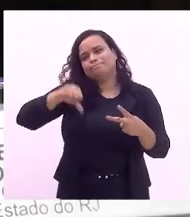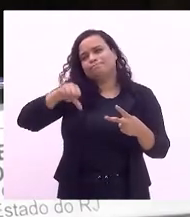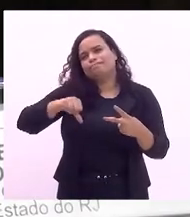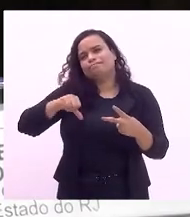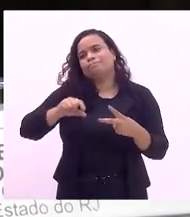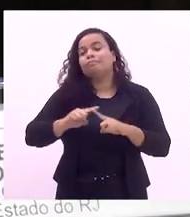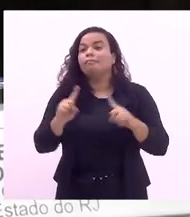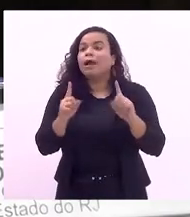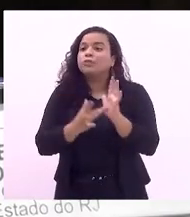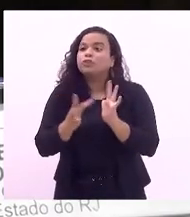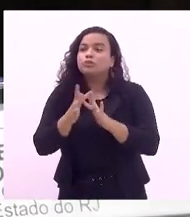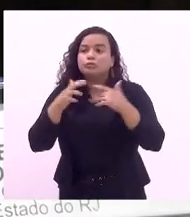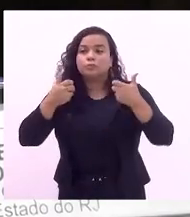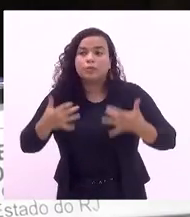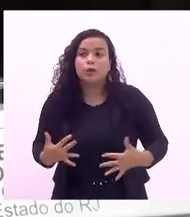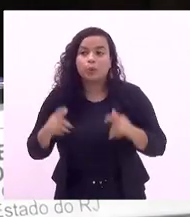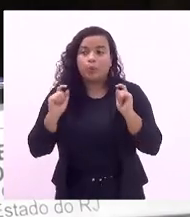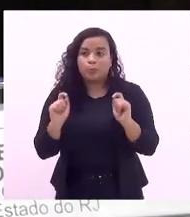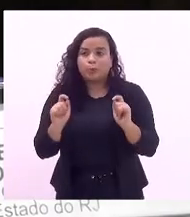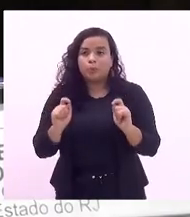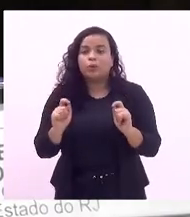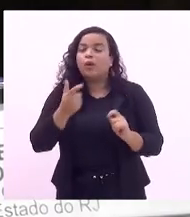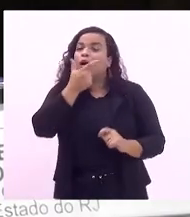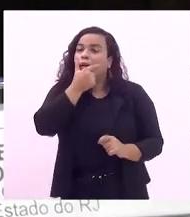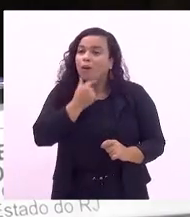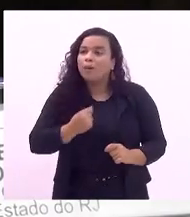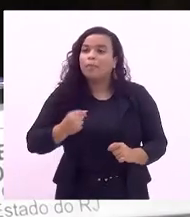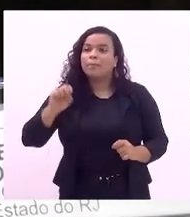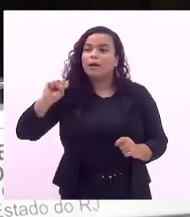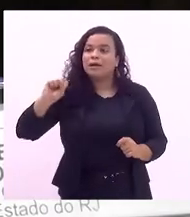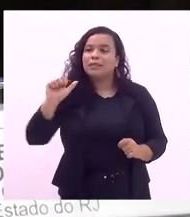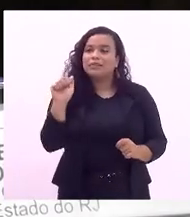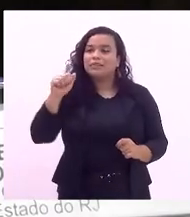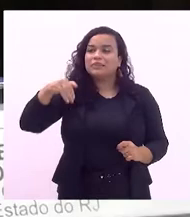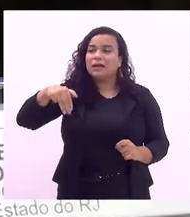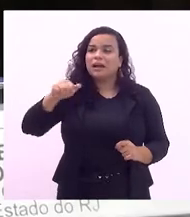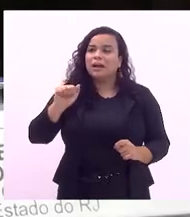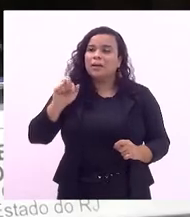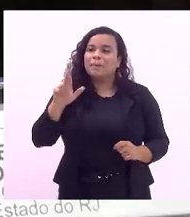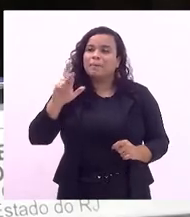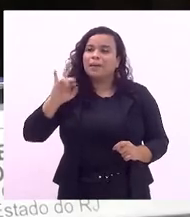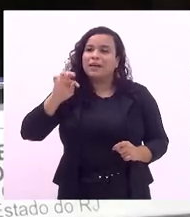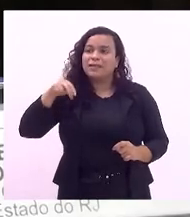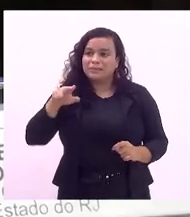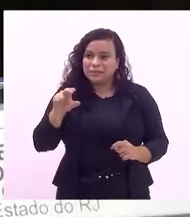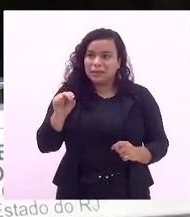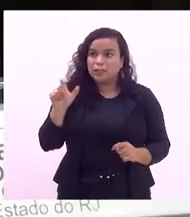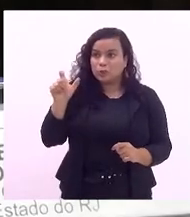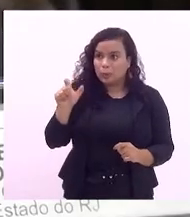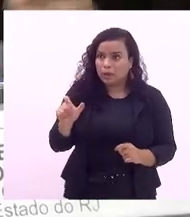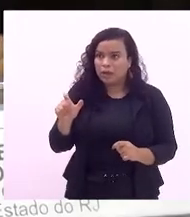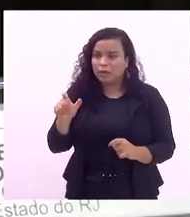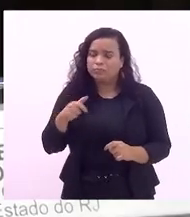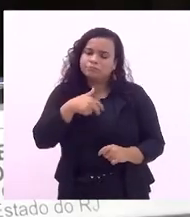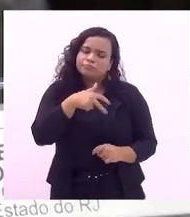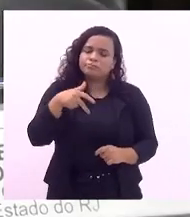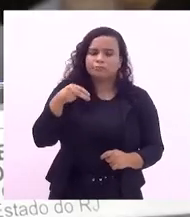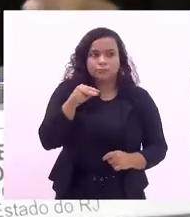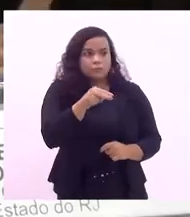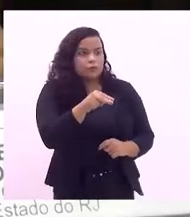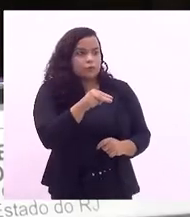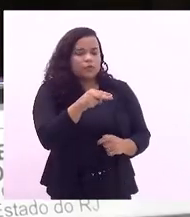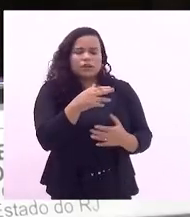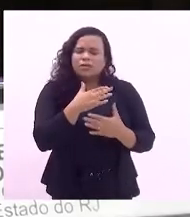Ah mas Jesus conta então é apresenta esse Samaritano que chega e se compadece e trata